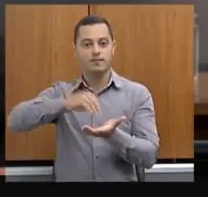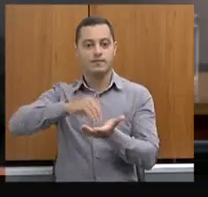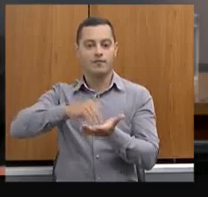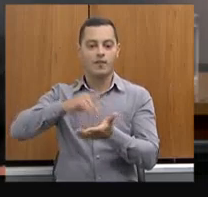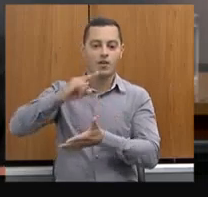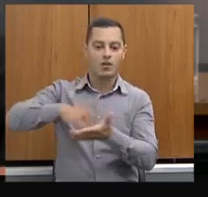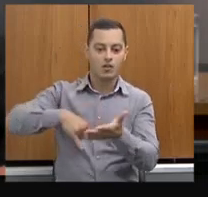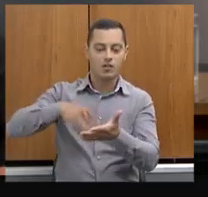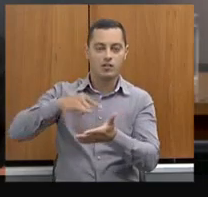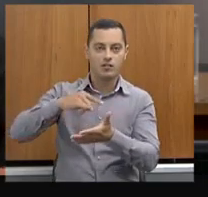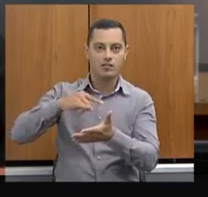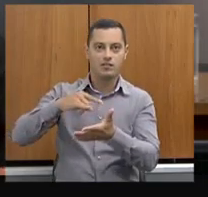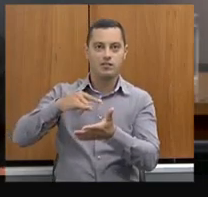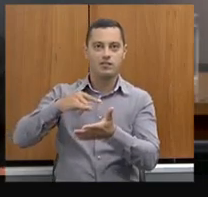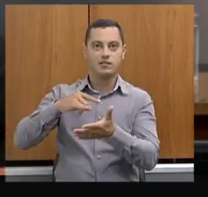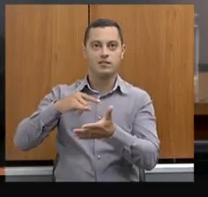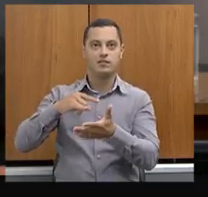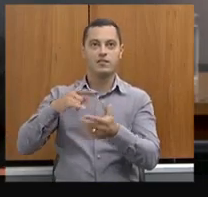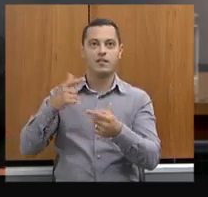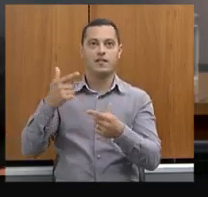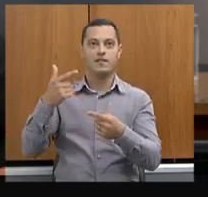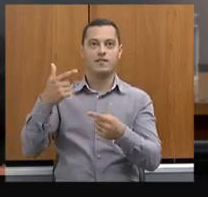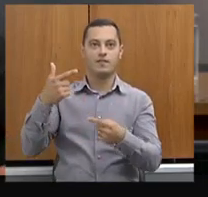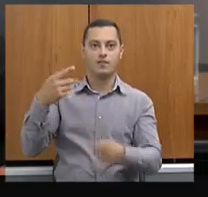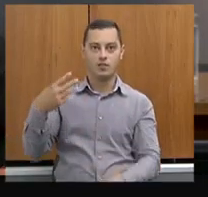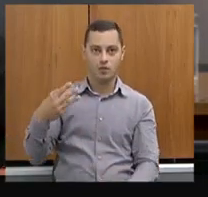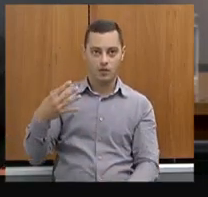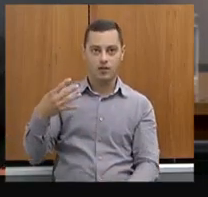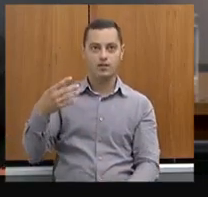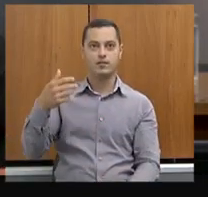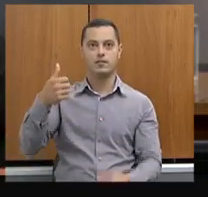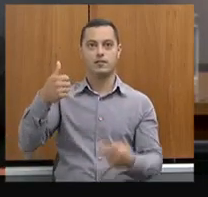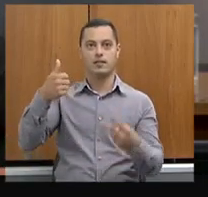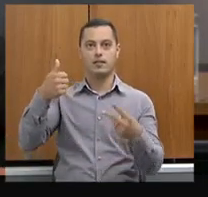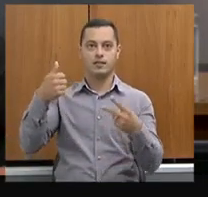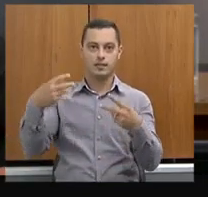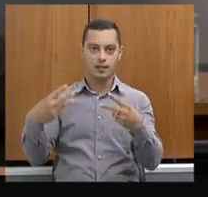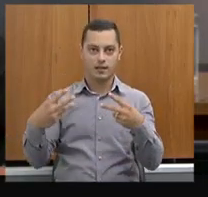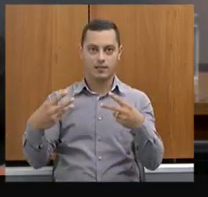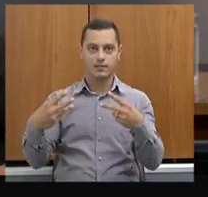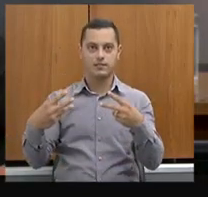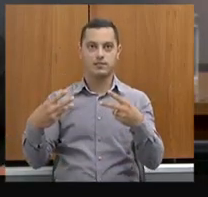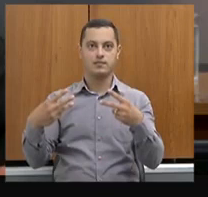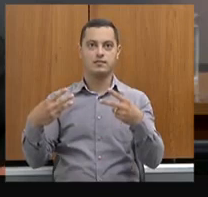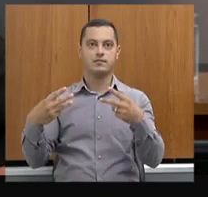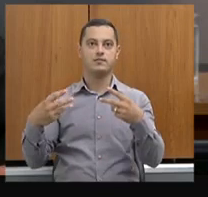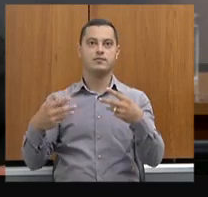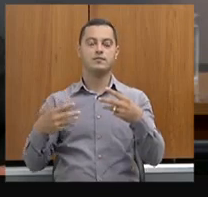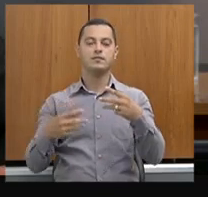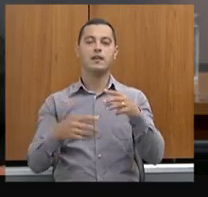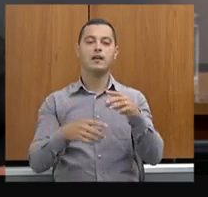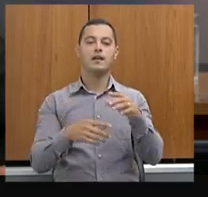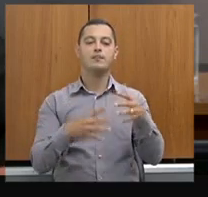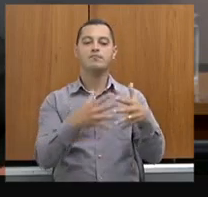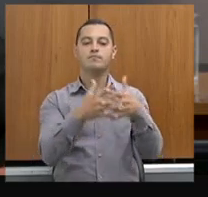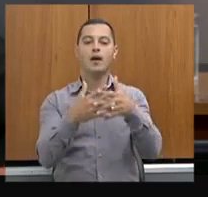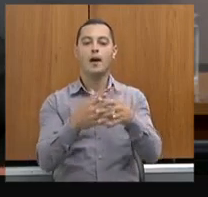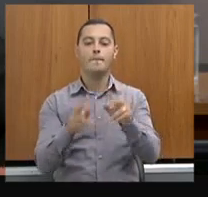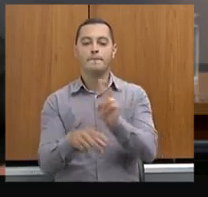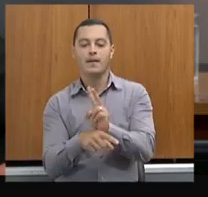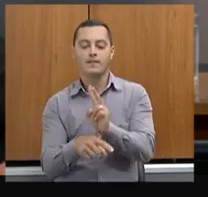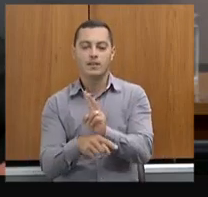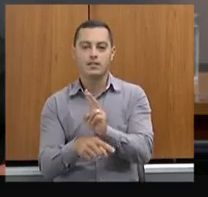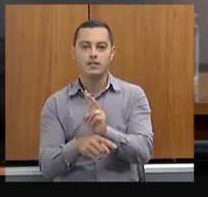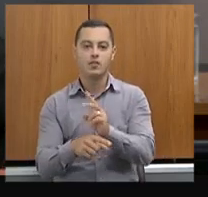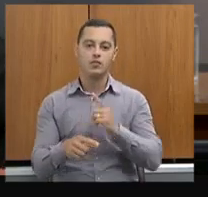emenda de bancada 24 de emendas estaduais três de emenda Federal viaturas de prevenção uma com a